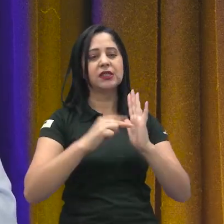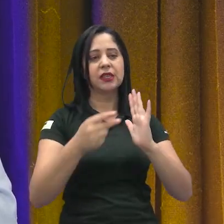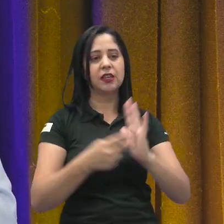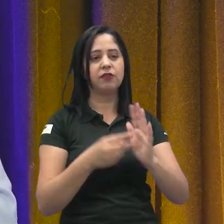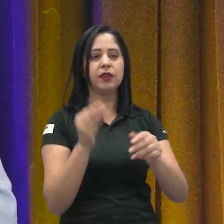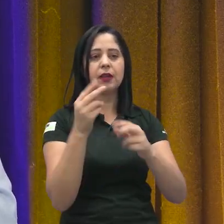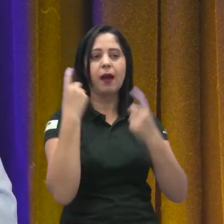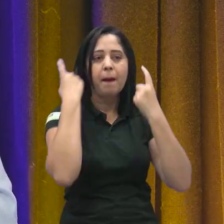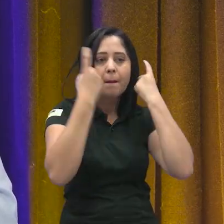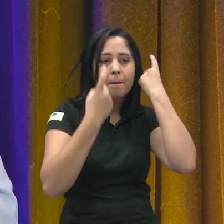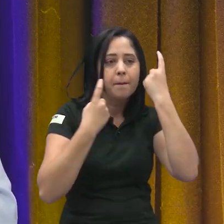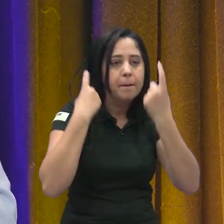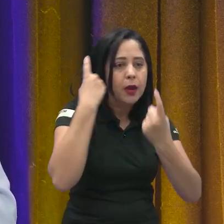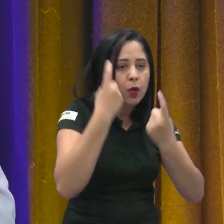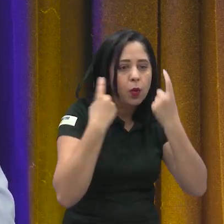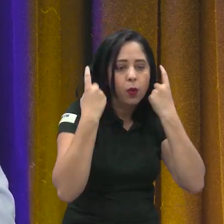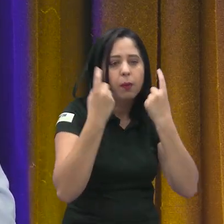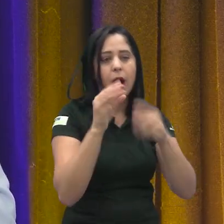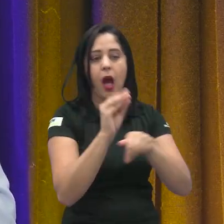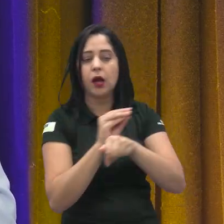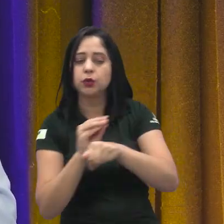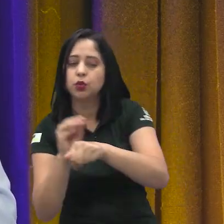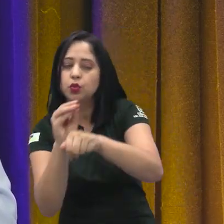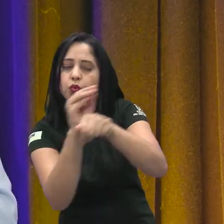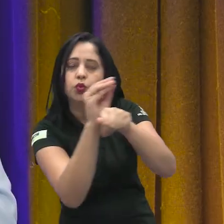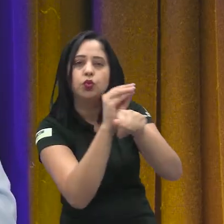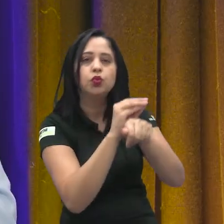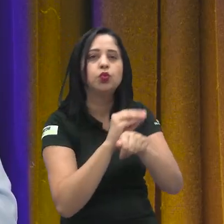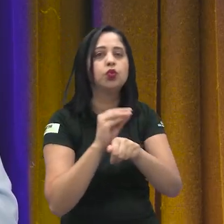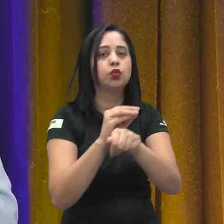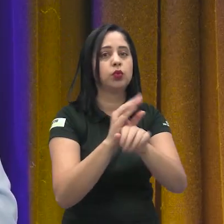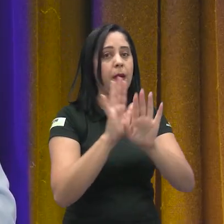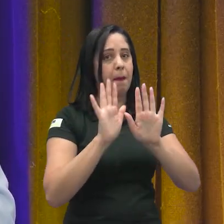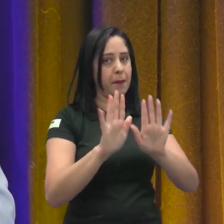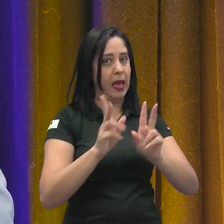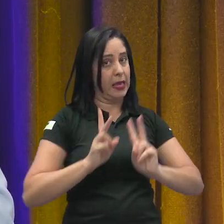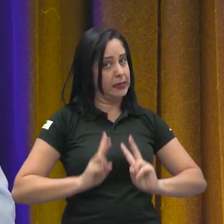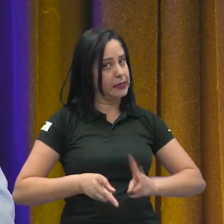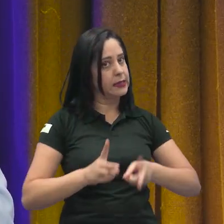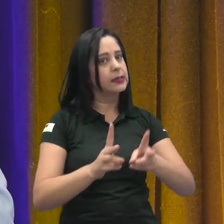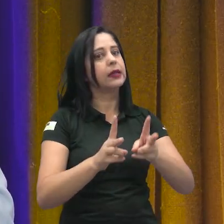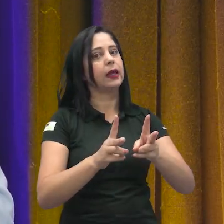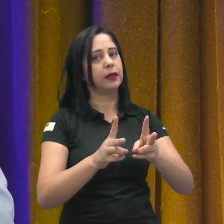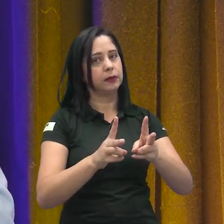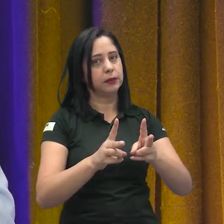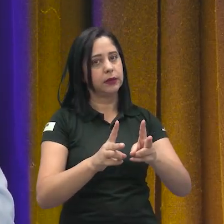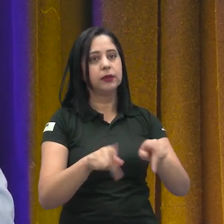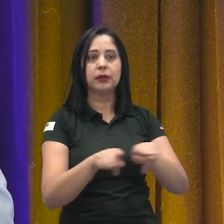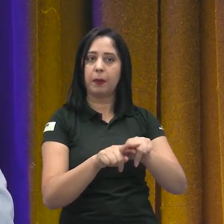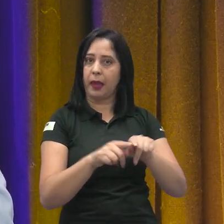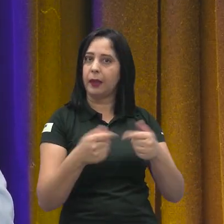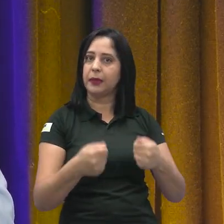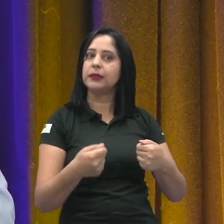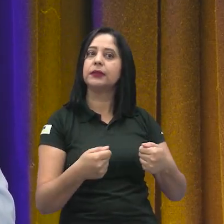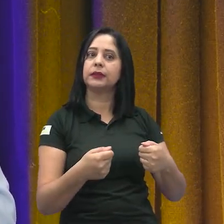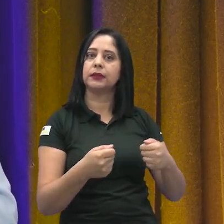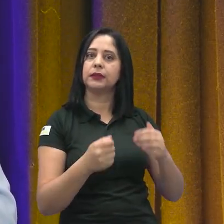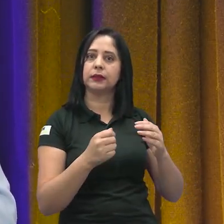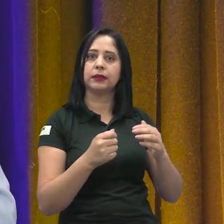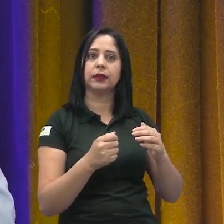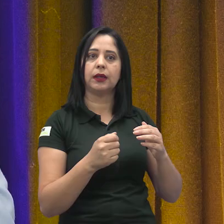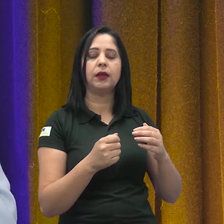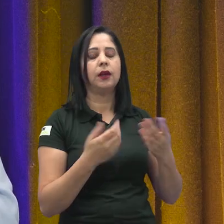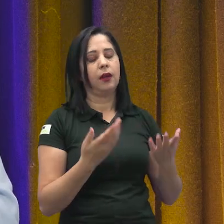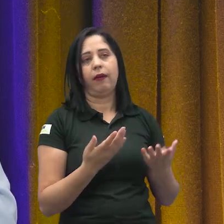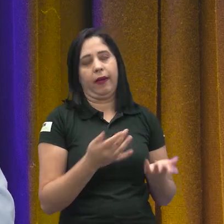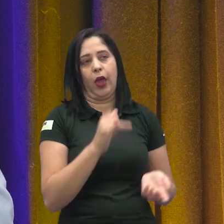com o outro, no bem-estar do todo, mas obviamente nunca tirando o olho do que vai trazer o dinheiro para dentro da empresa,